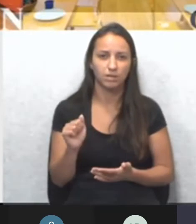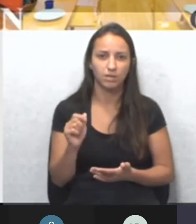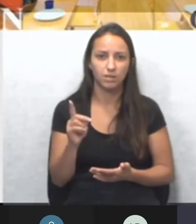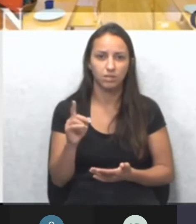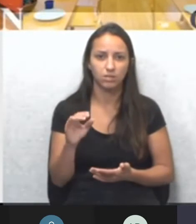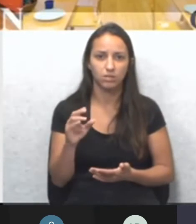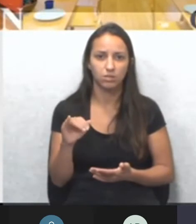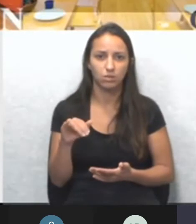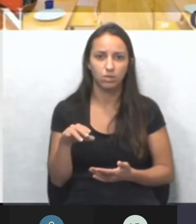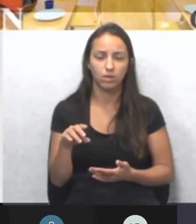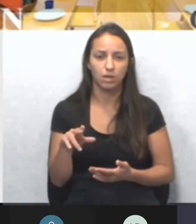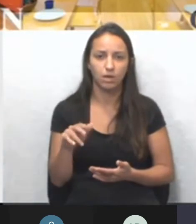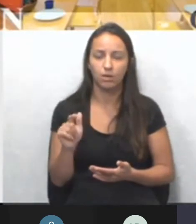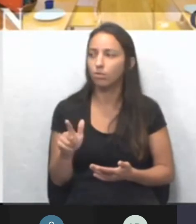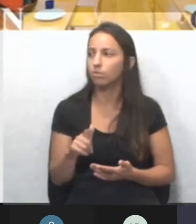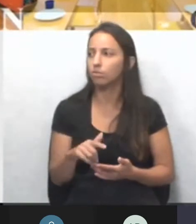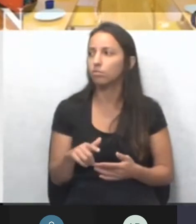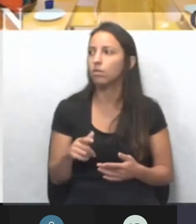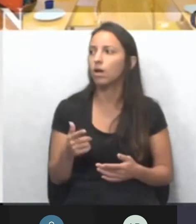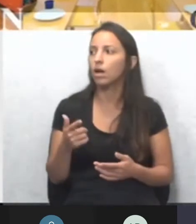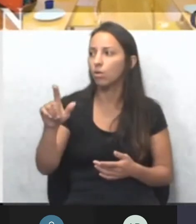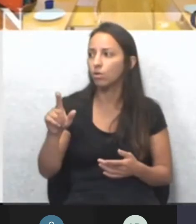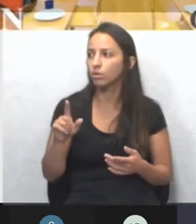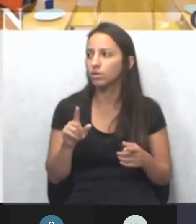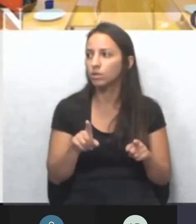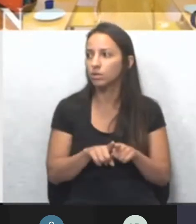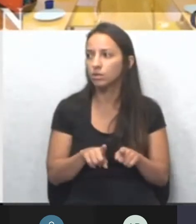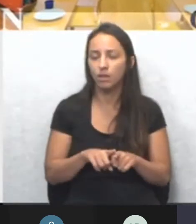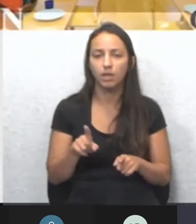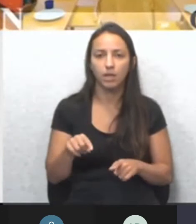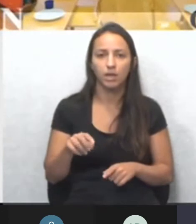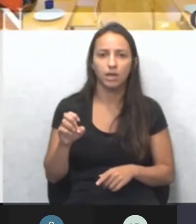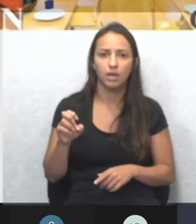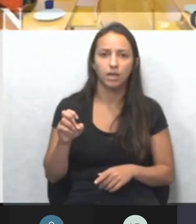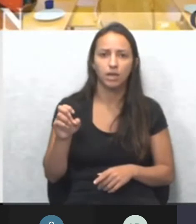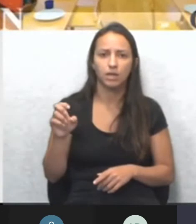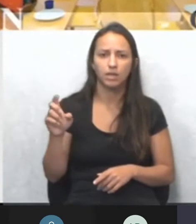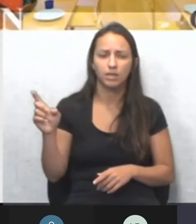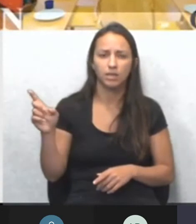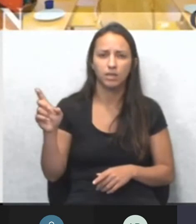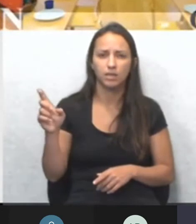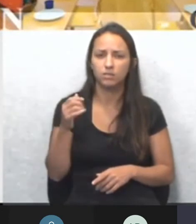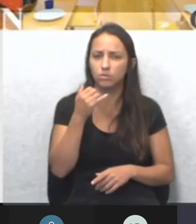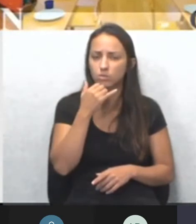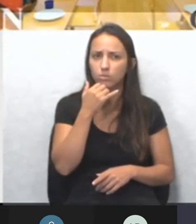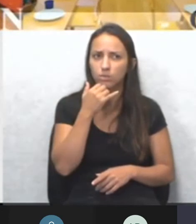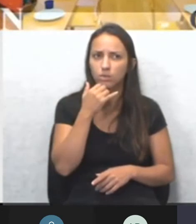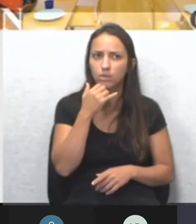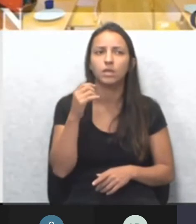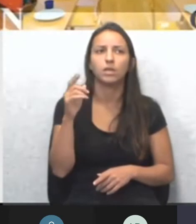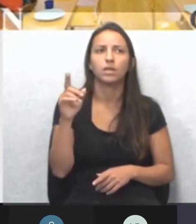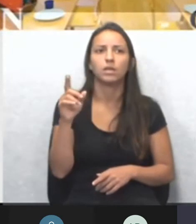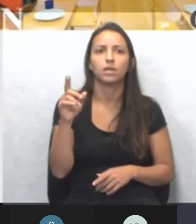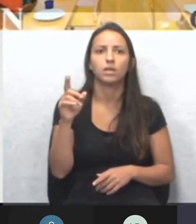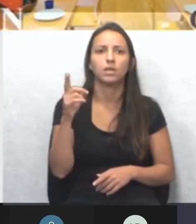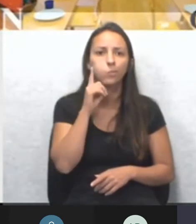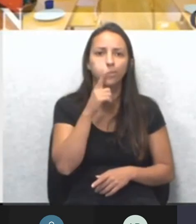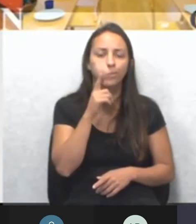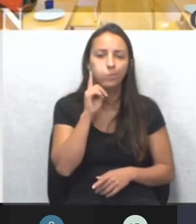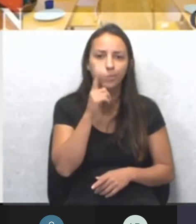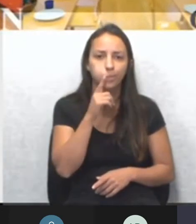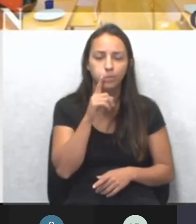na Europa. Essa aqui também é na Europa ou nos Estados Unidos. Não, nos Estados Unidos, essa